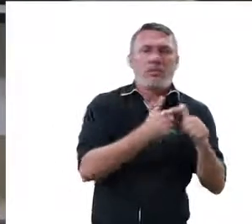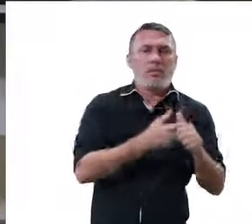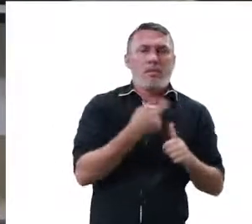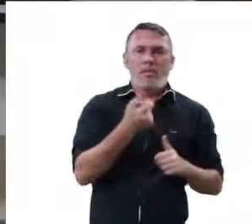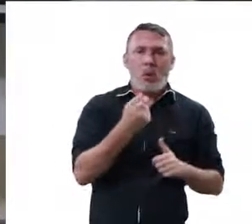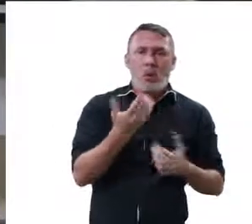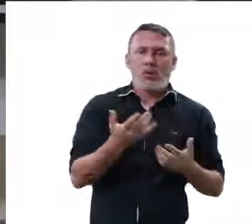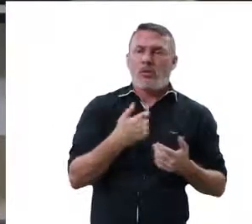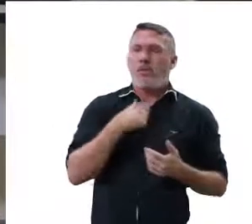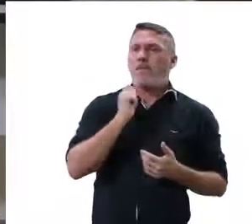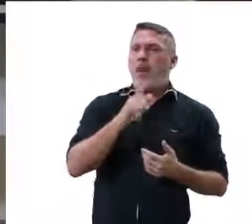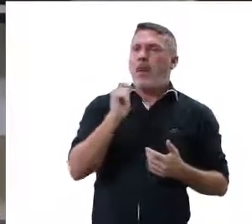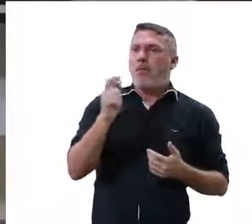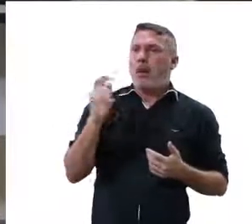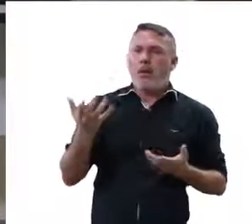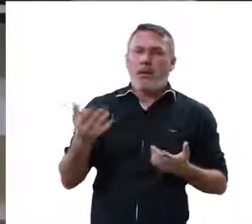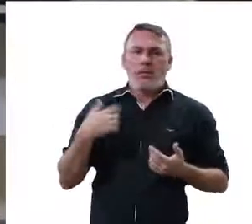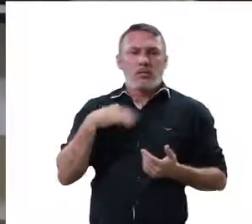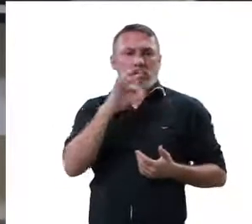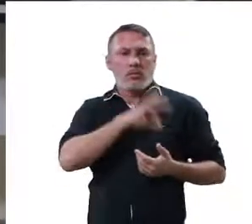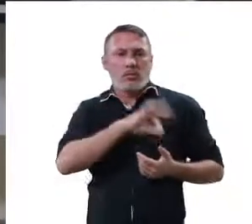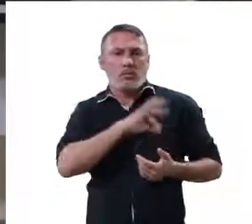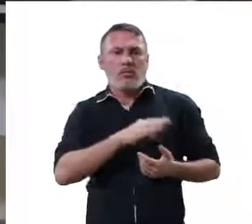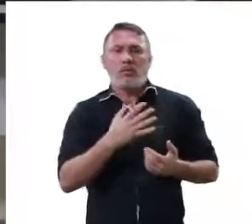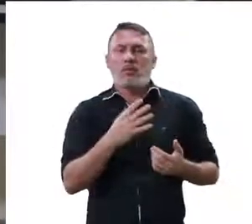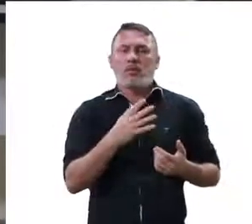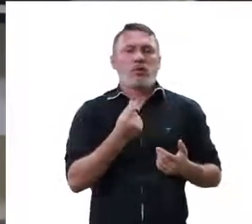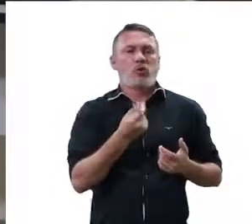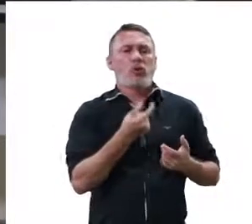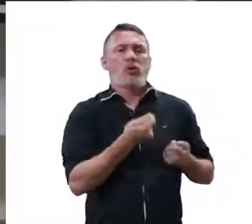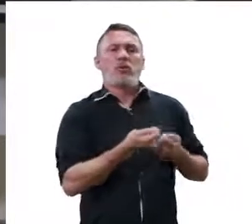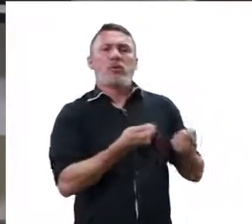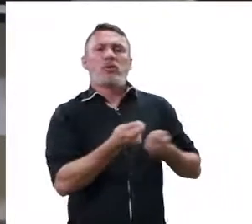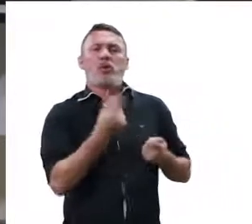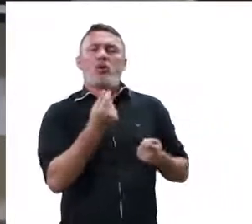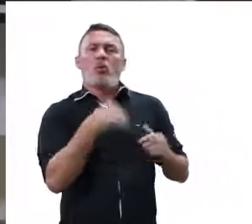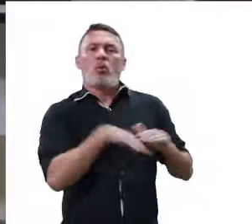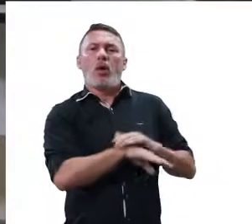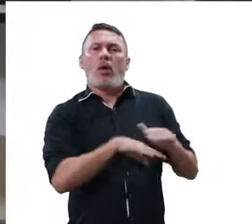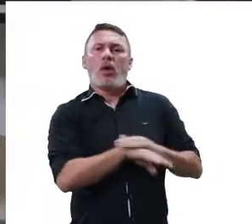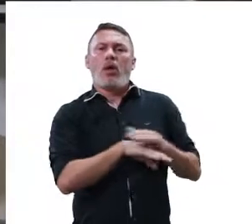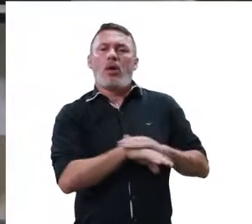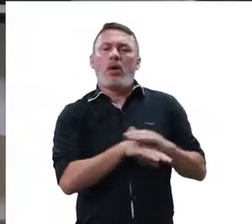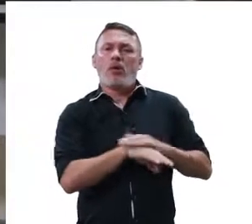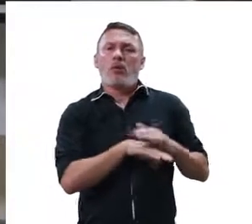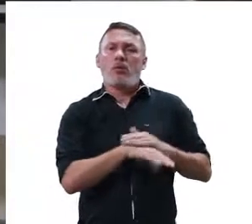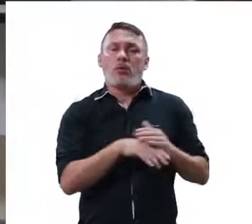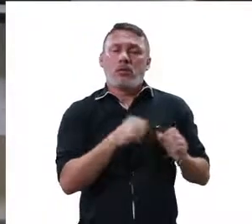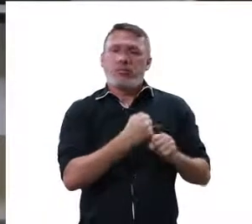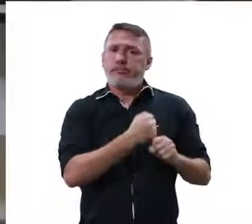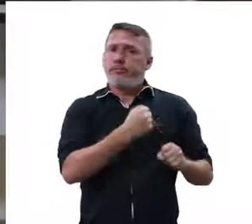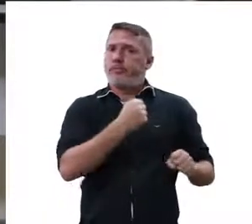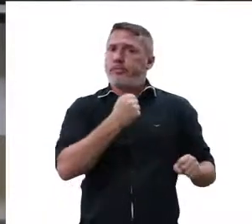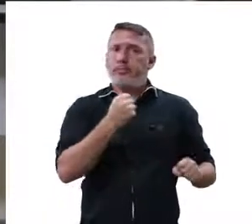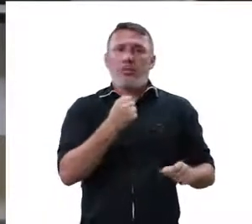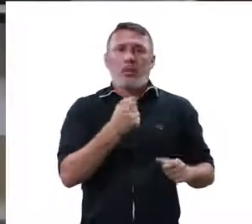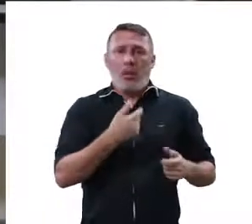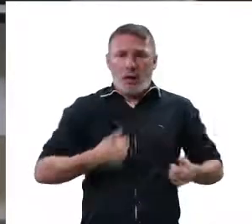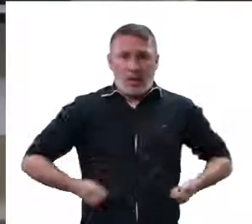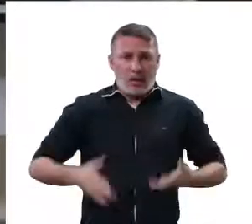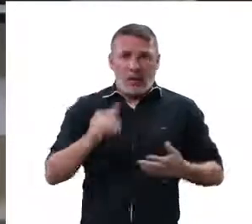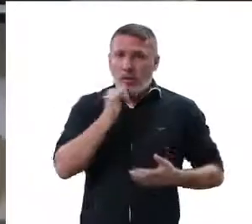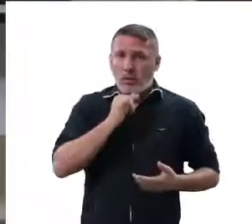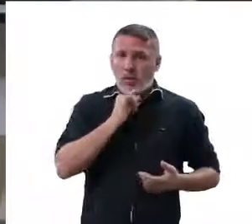paga o dízimo, mas não faz nenhuma outra atividade, então ele não vai drenar recursos, ele